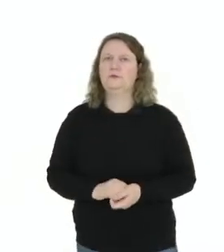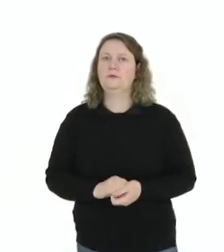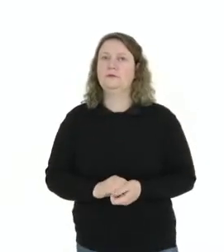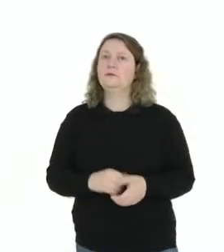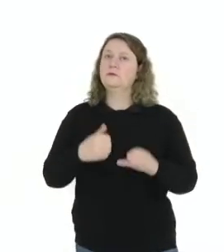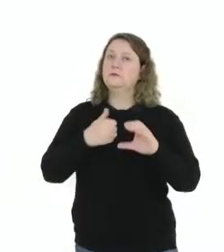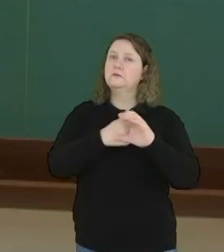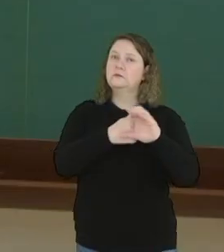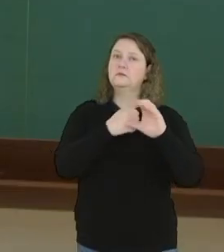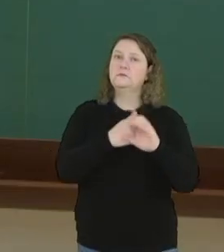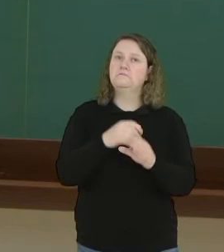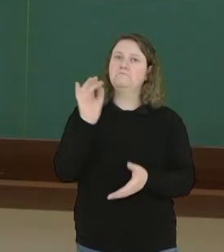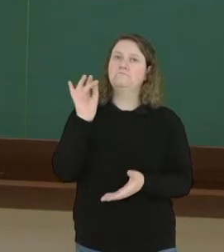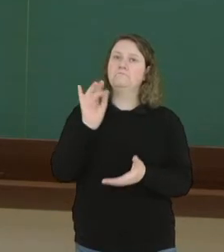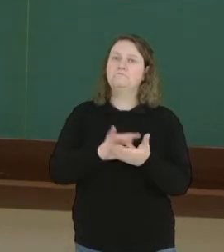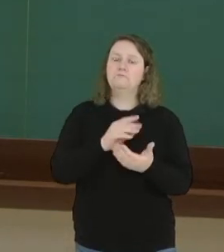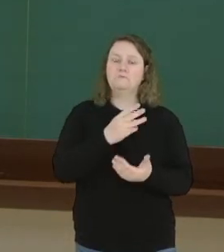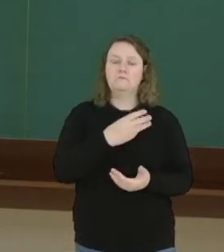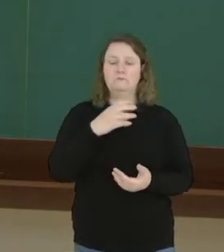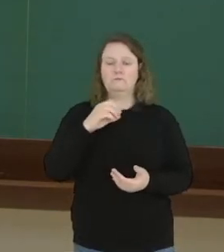de 300 anos. Em